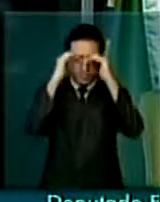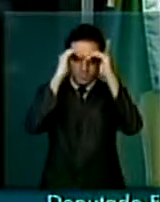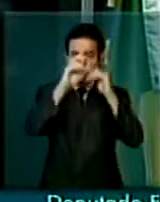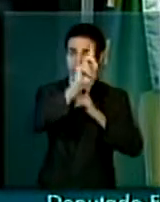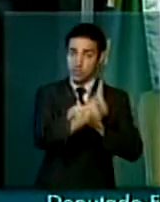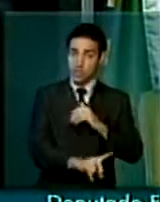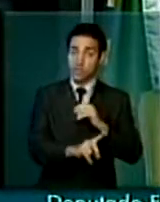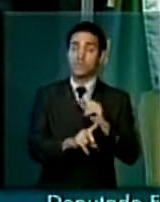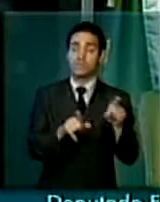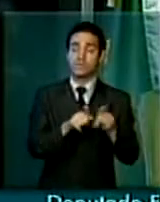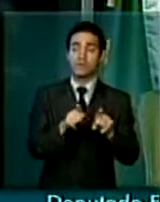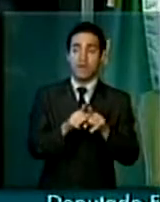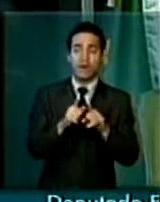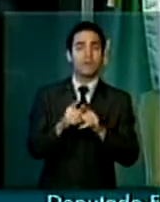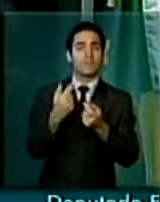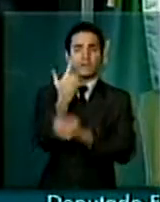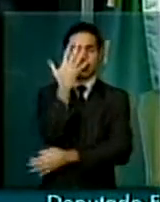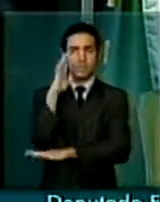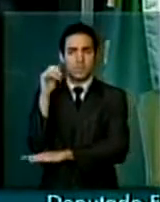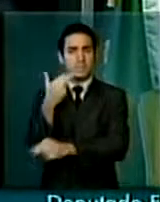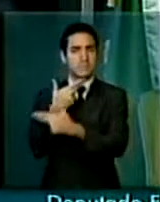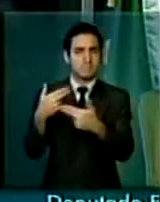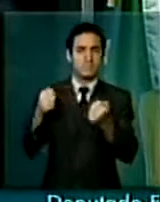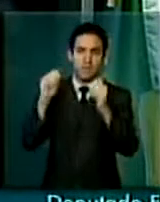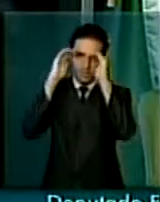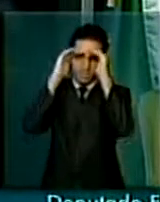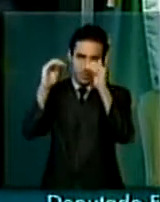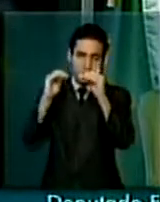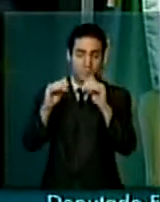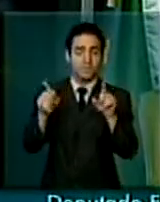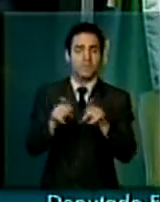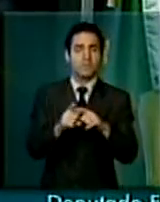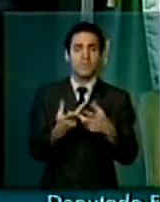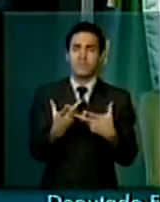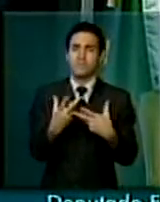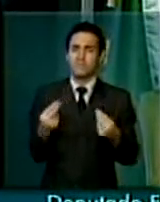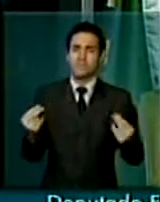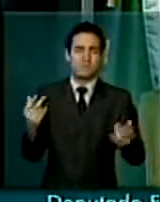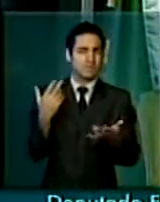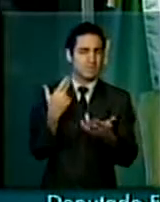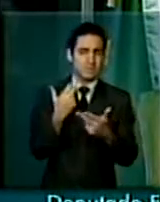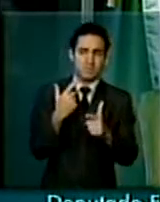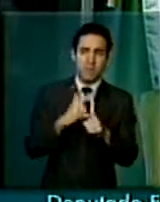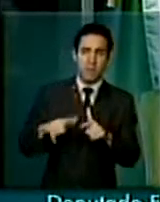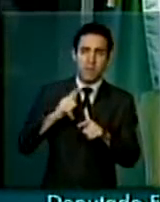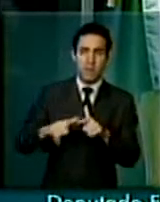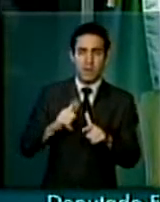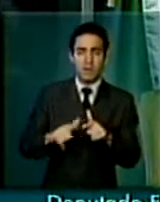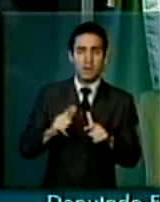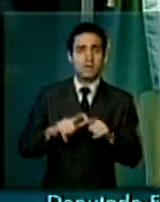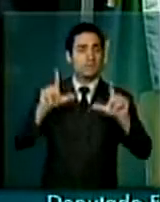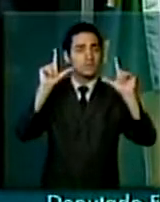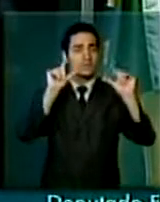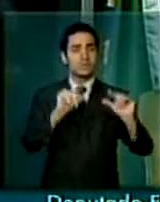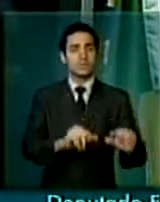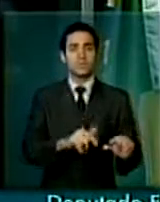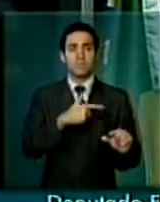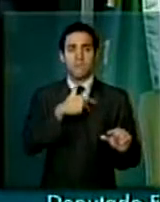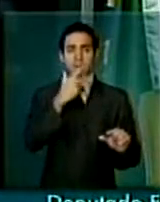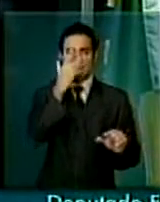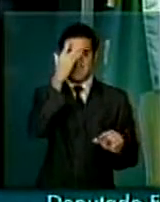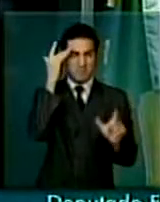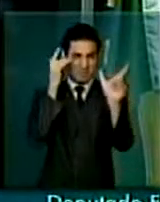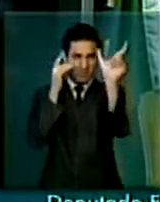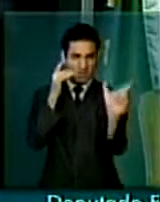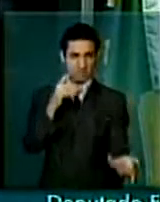riquezas. Entre todas as injustiças que martirizam milhões de pessoas, reduzindo-lhes as condições humanas